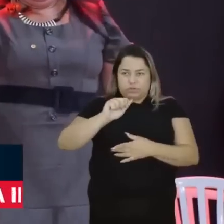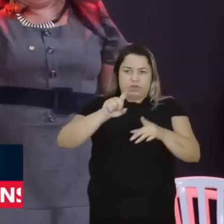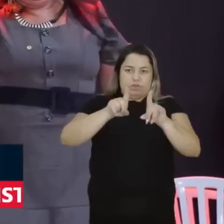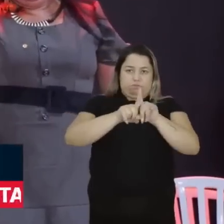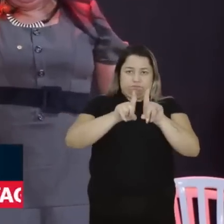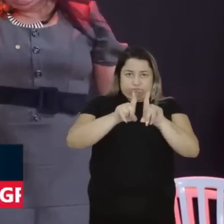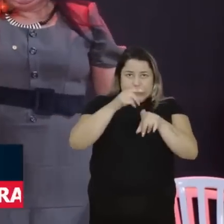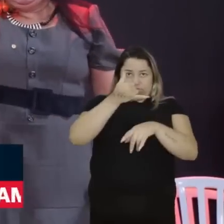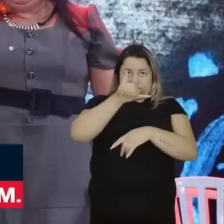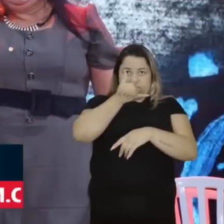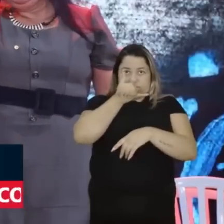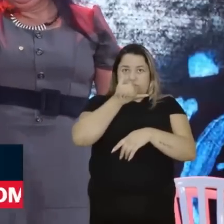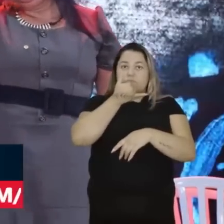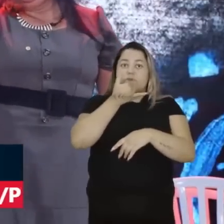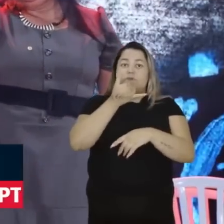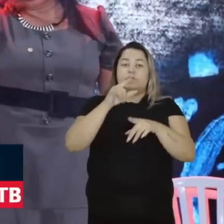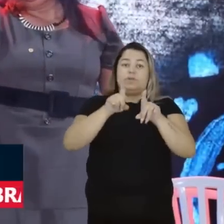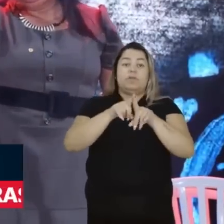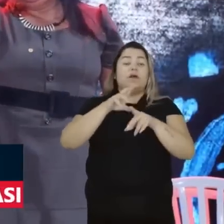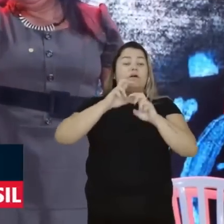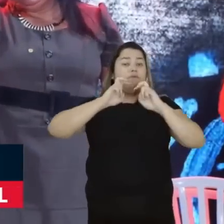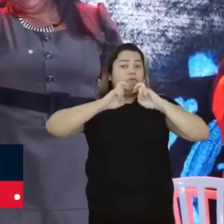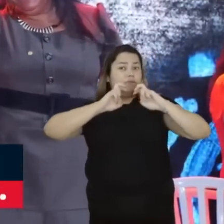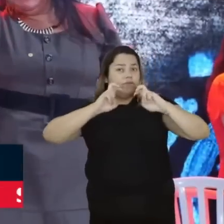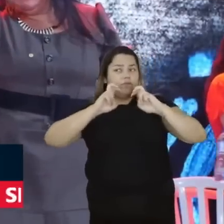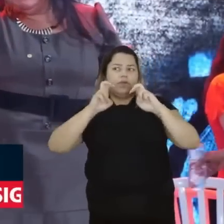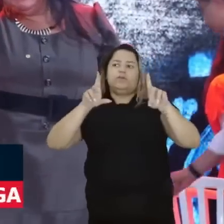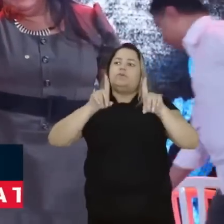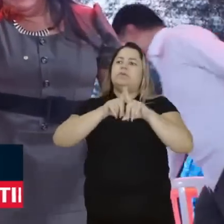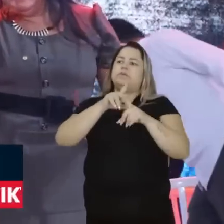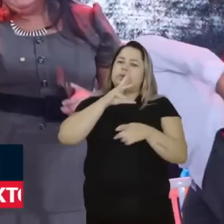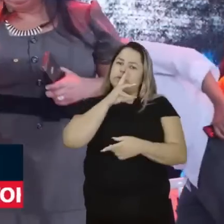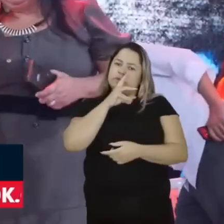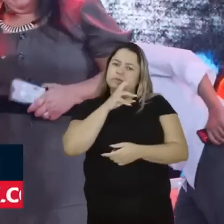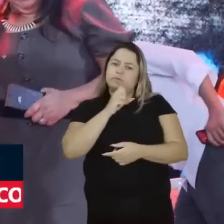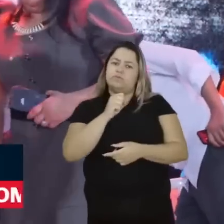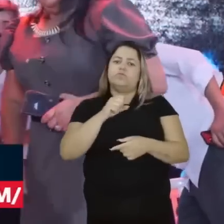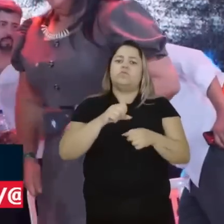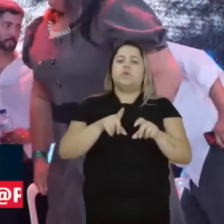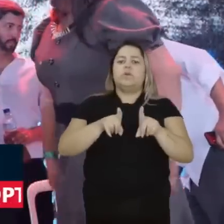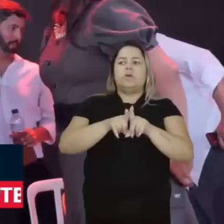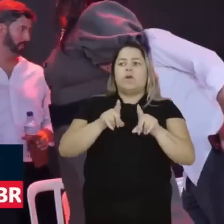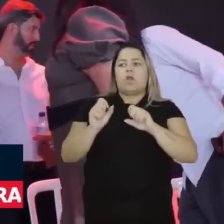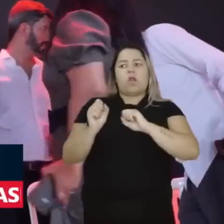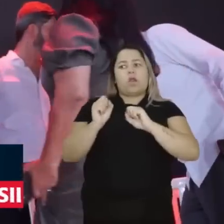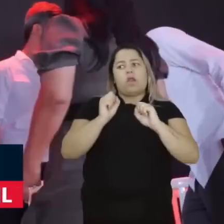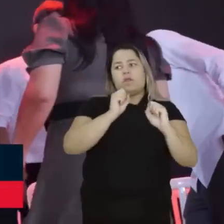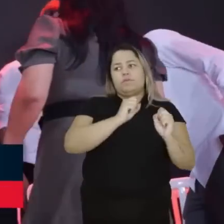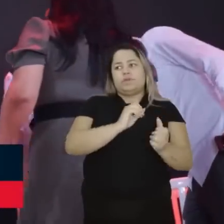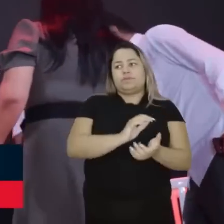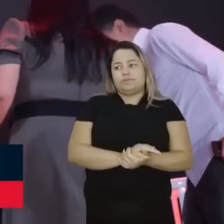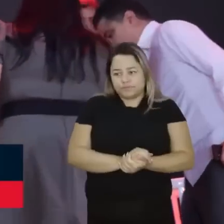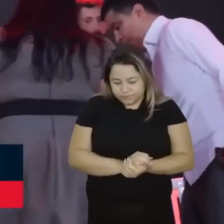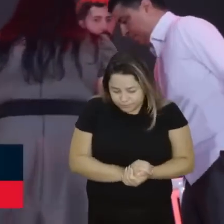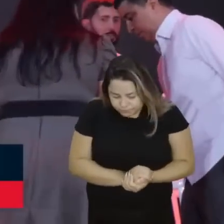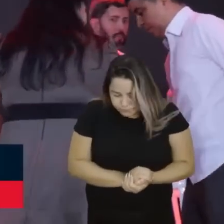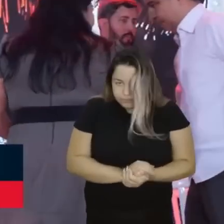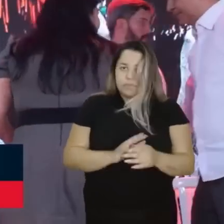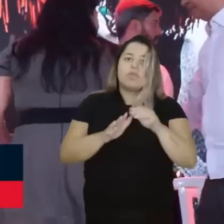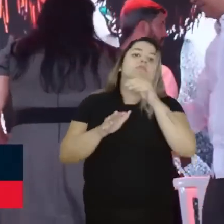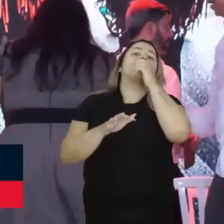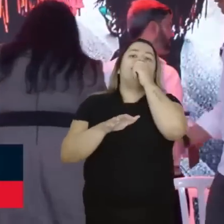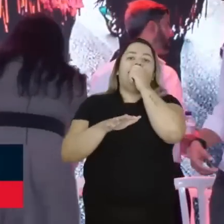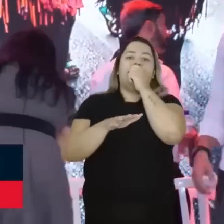possa, de fato, ter uma voz firme, uma voz poderosa desse movimento